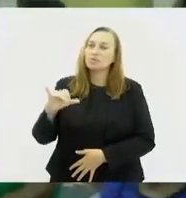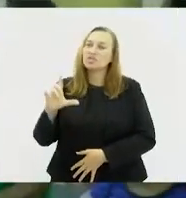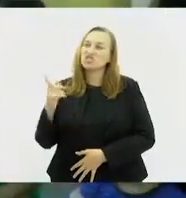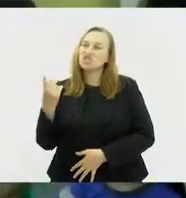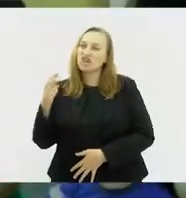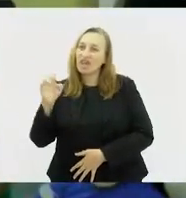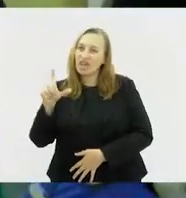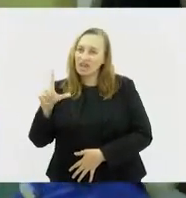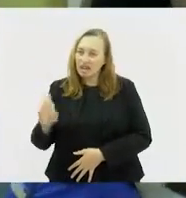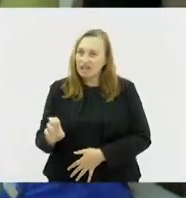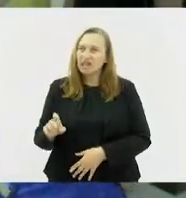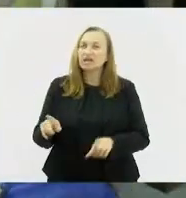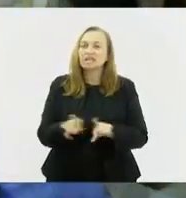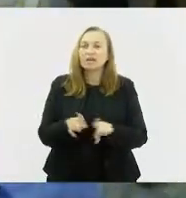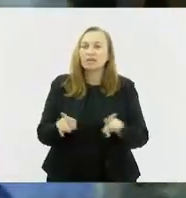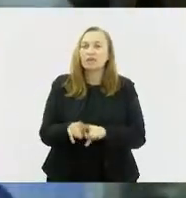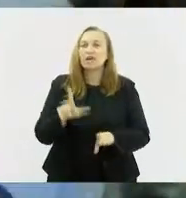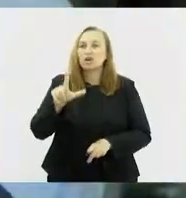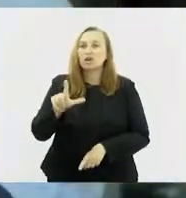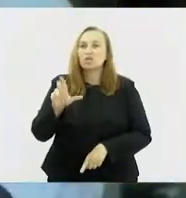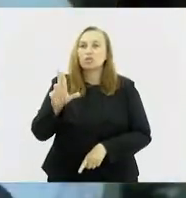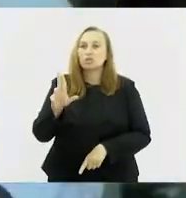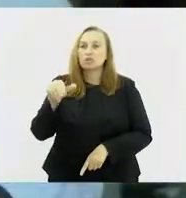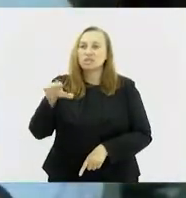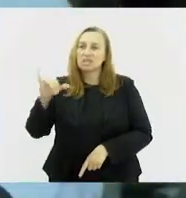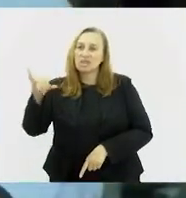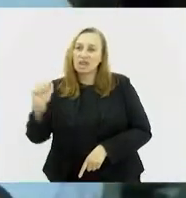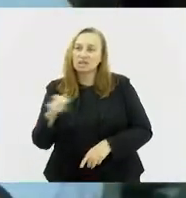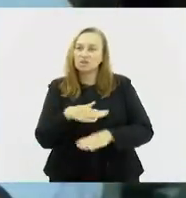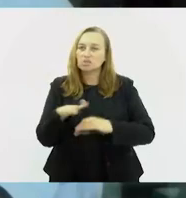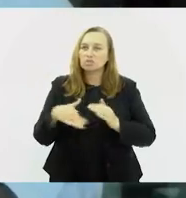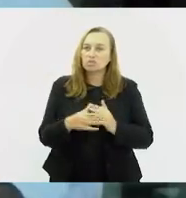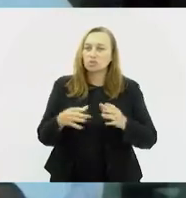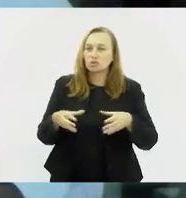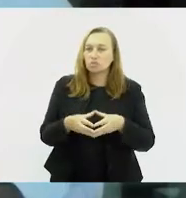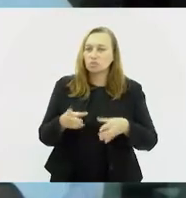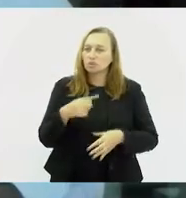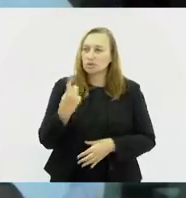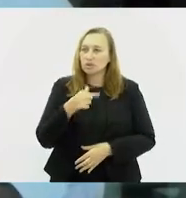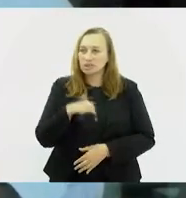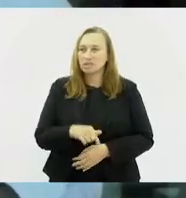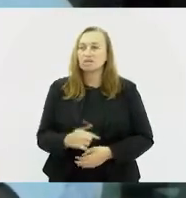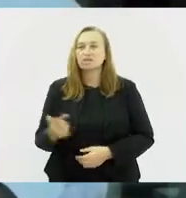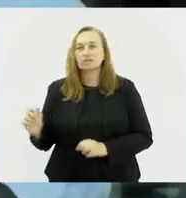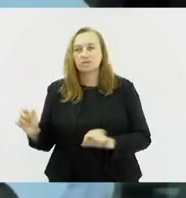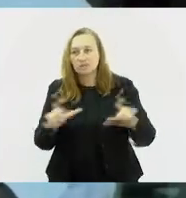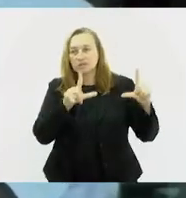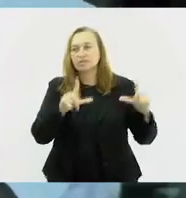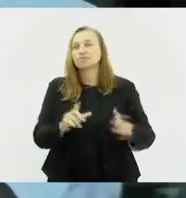Deise, vi a Luciana por aí, Igor, toda a nossa equipe aqui. Pode o próximo.